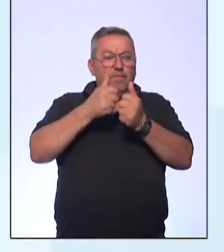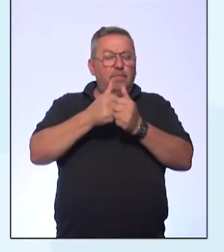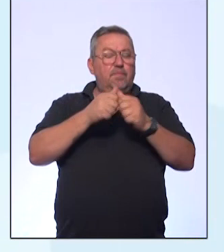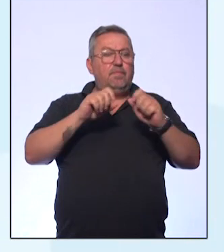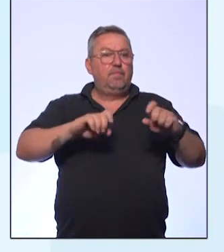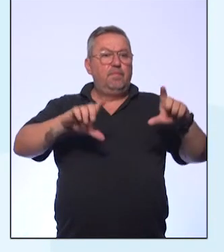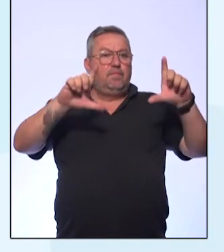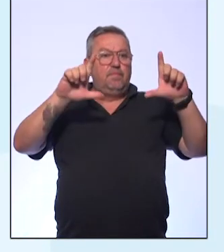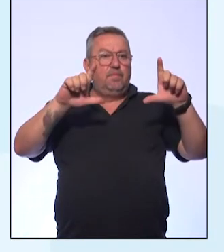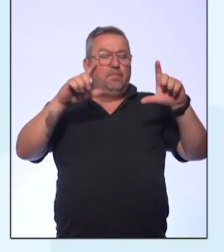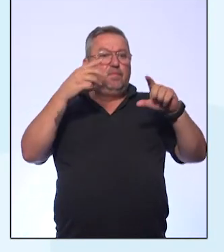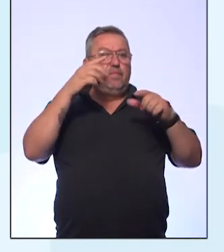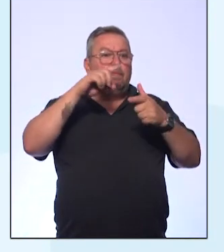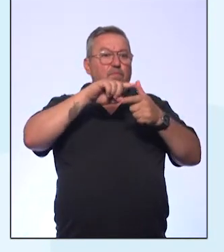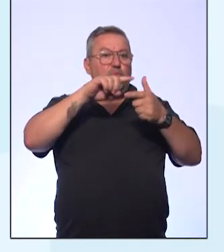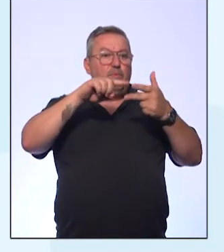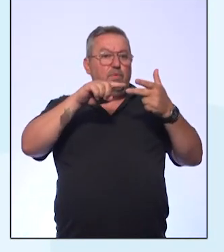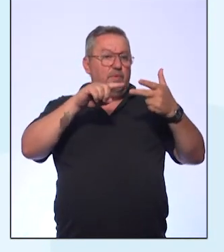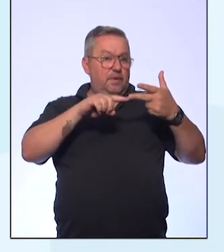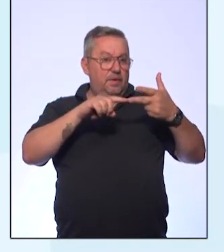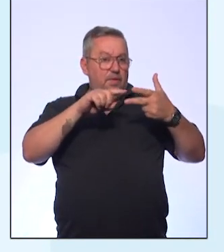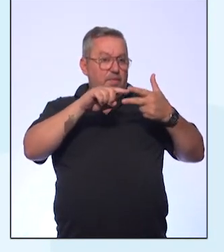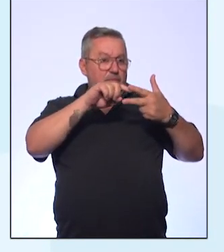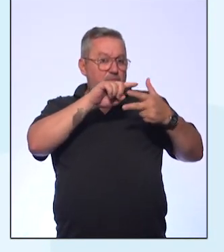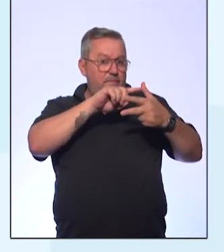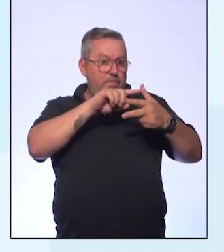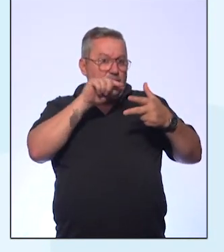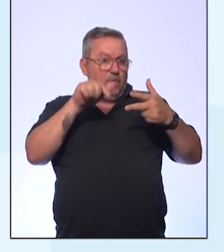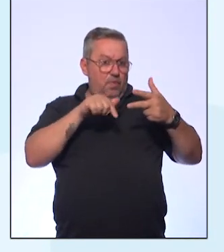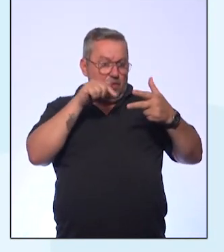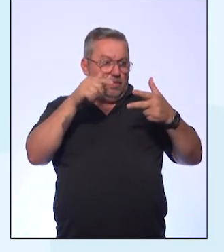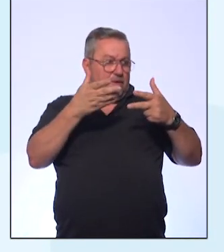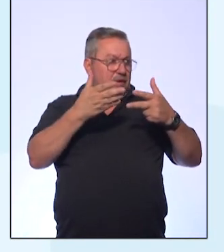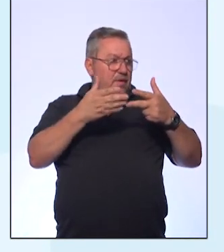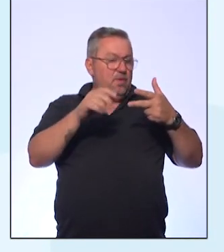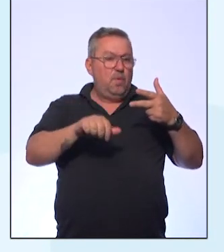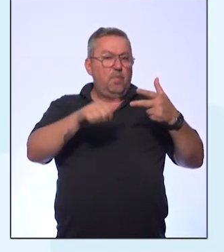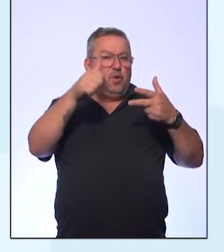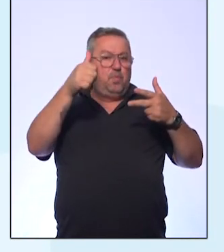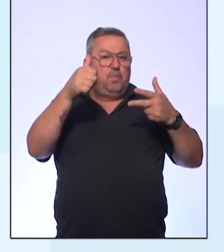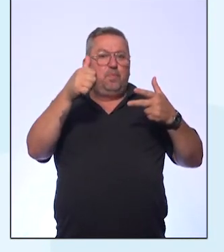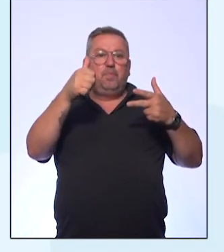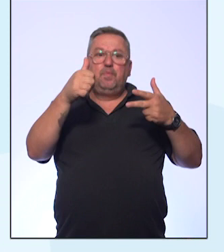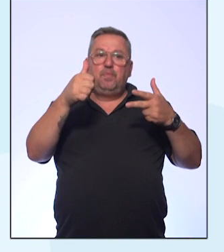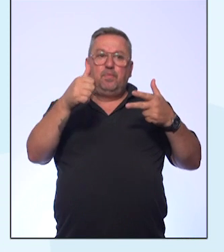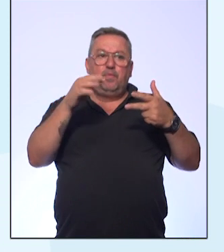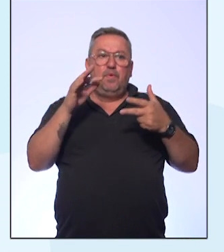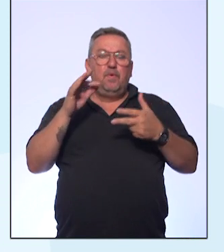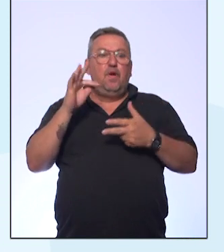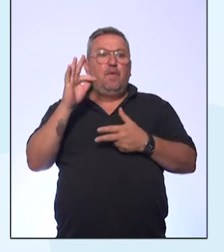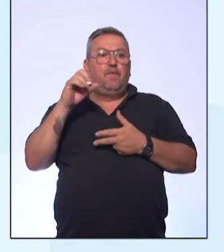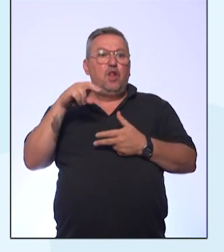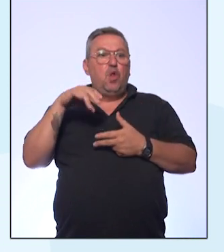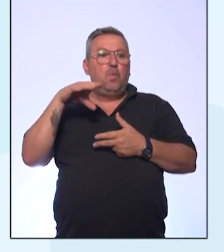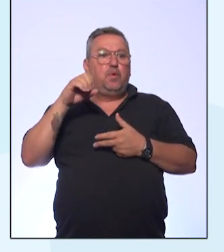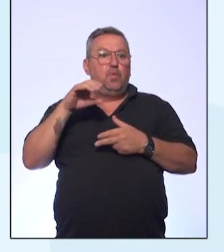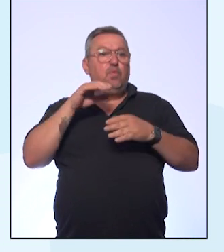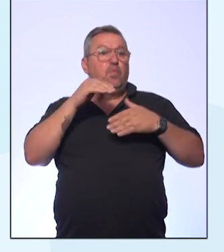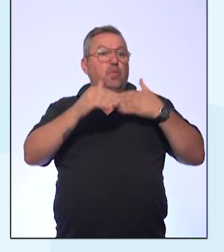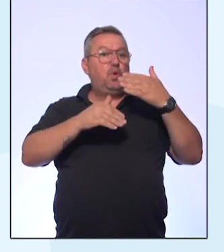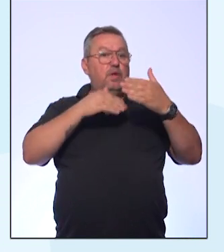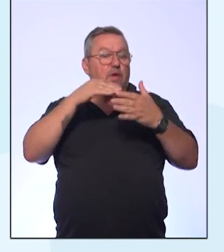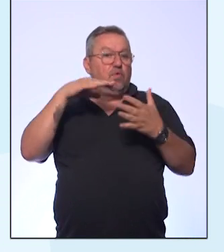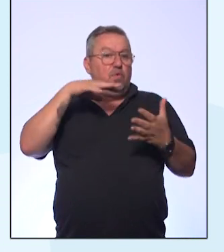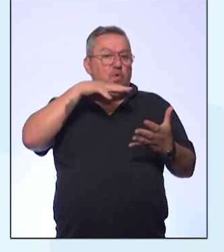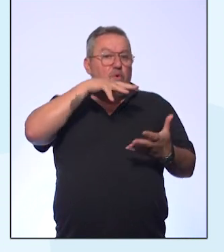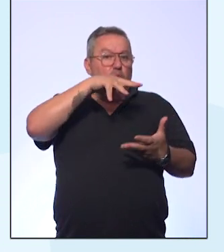tela 3 tópicos que nós vamos trabalhar nessa revisão. Primeiro, né, fenômenos aí do processo de